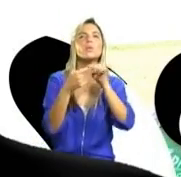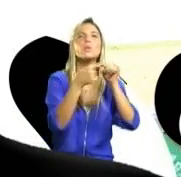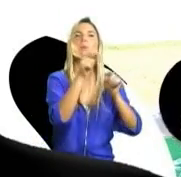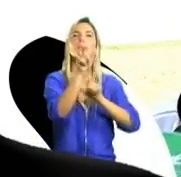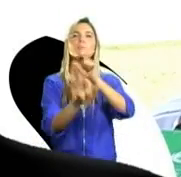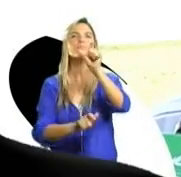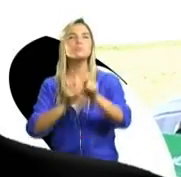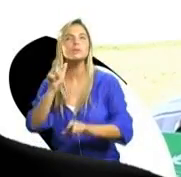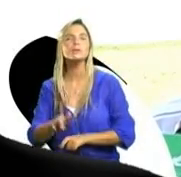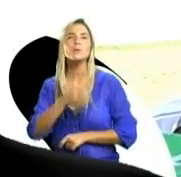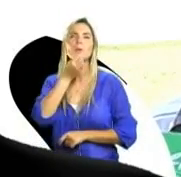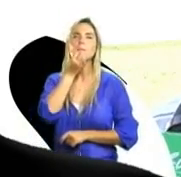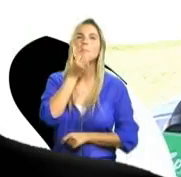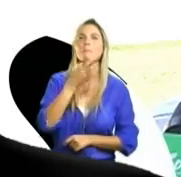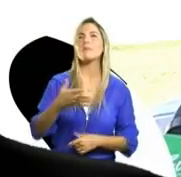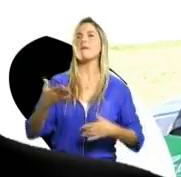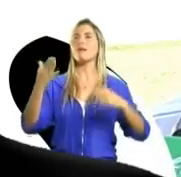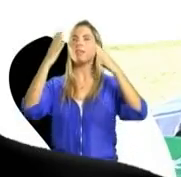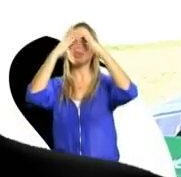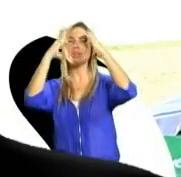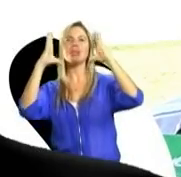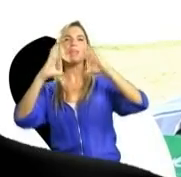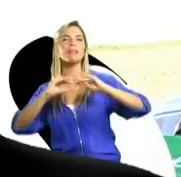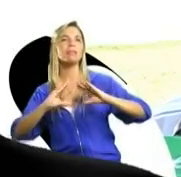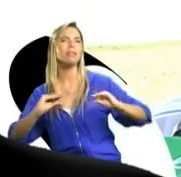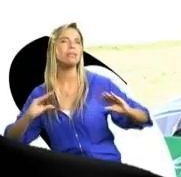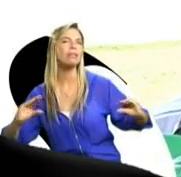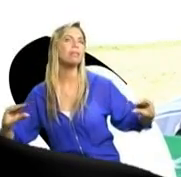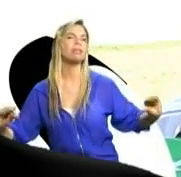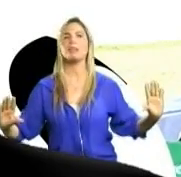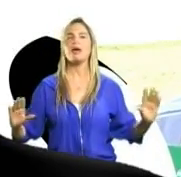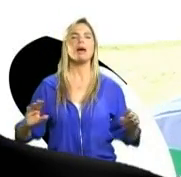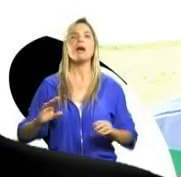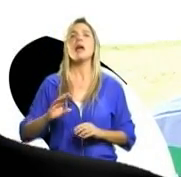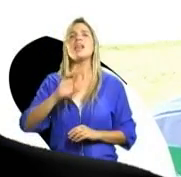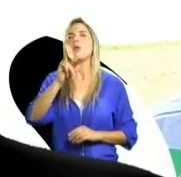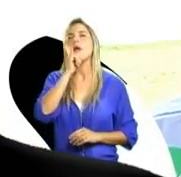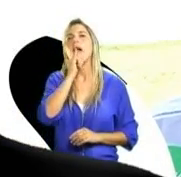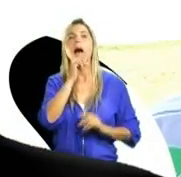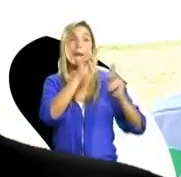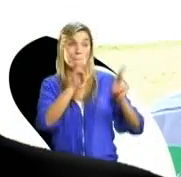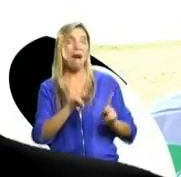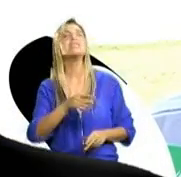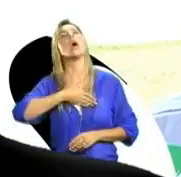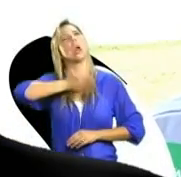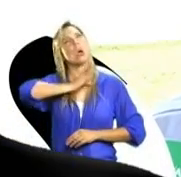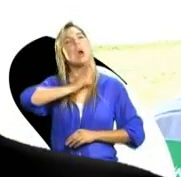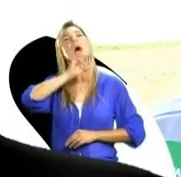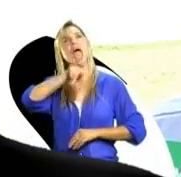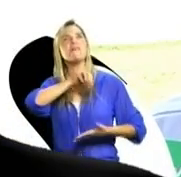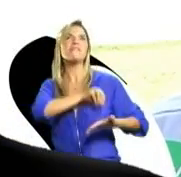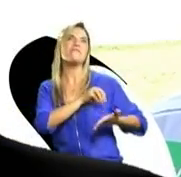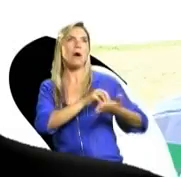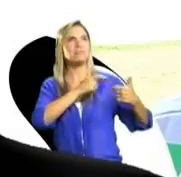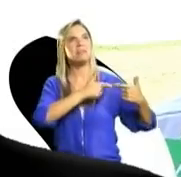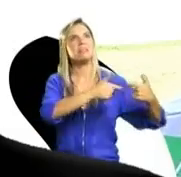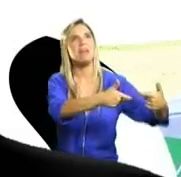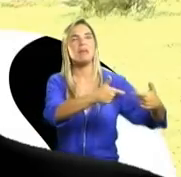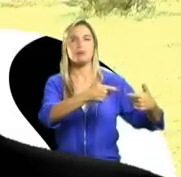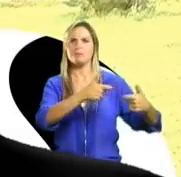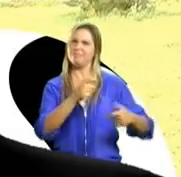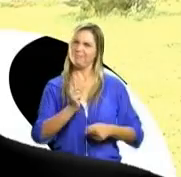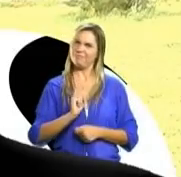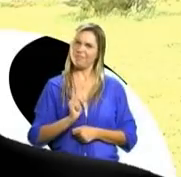espiritual. Então a paz é um conceito que vai muito além do que as pessoas imaginam, que não haver uma guerra é estar em